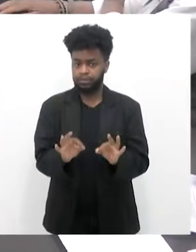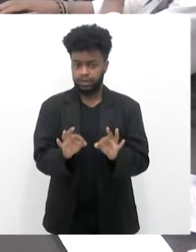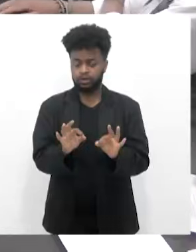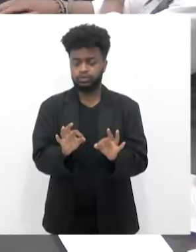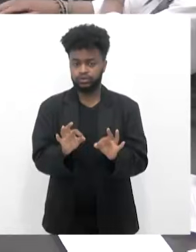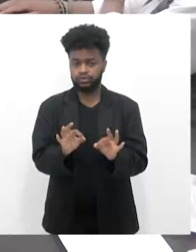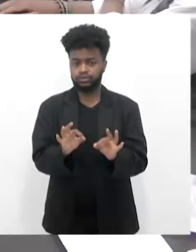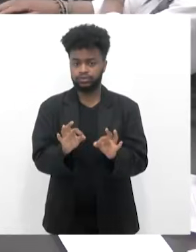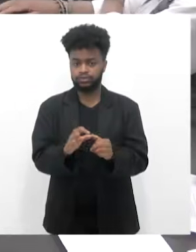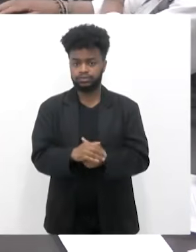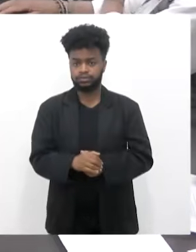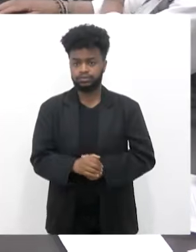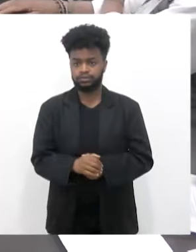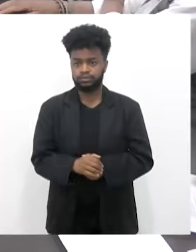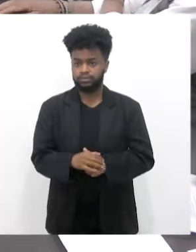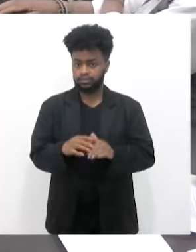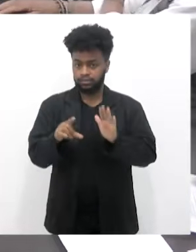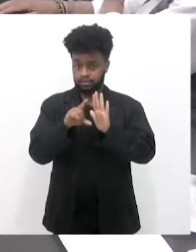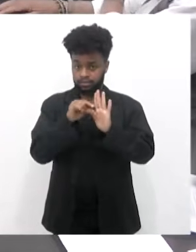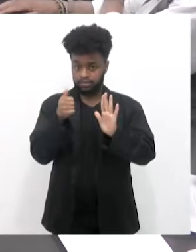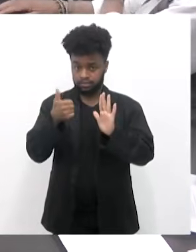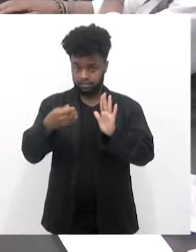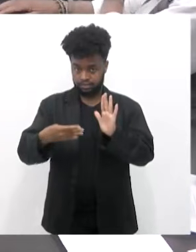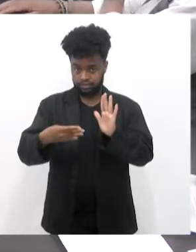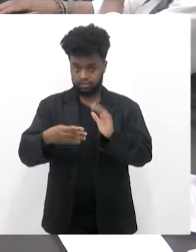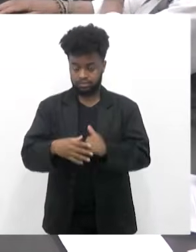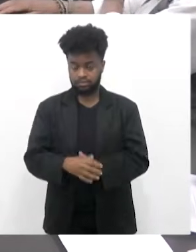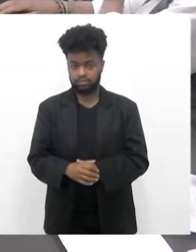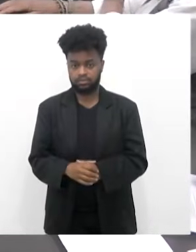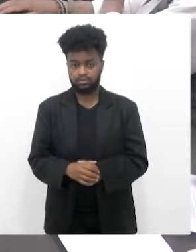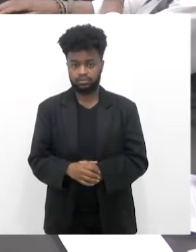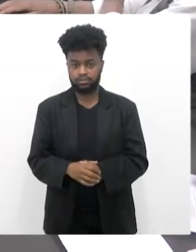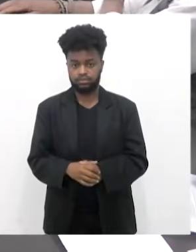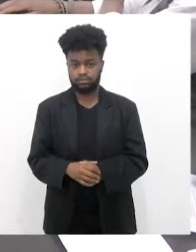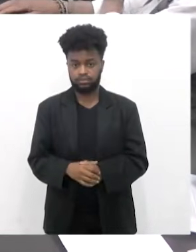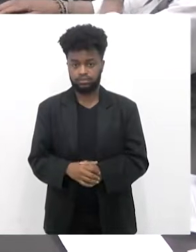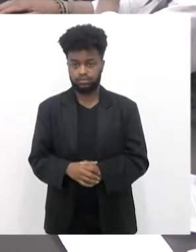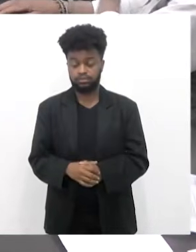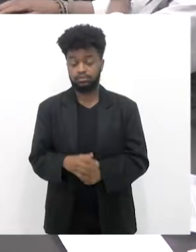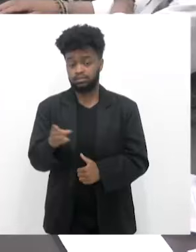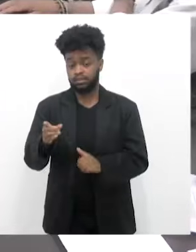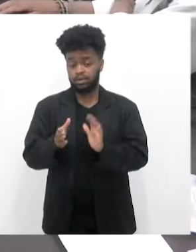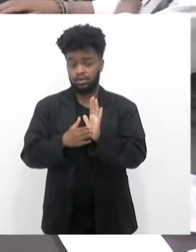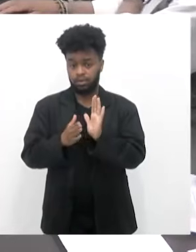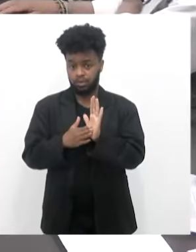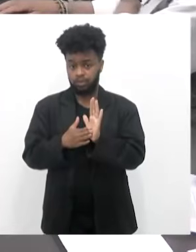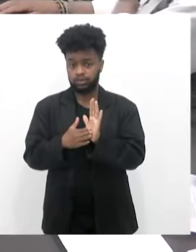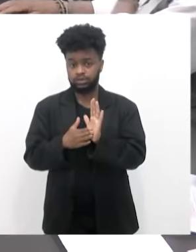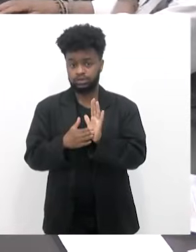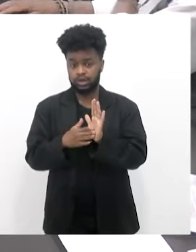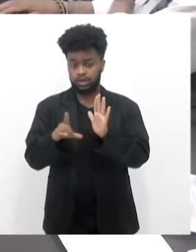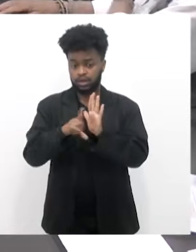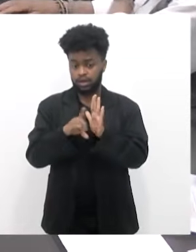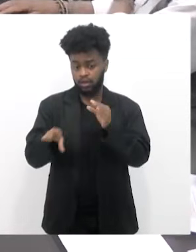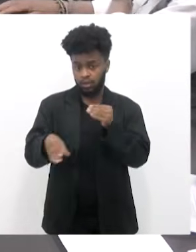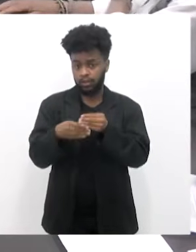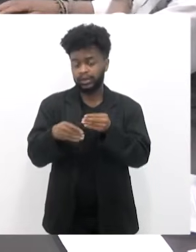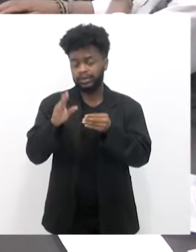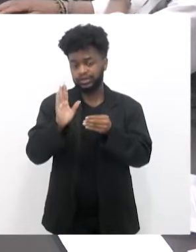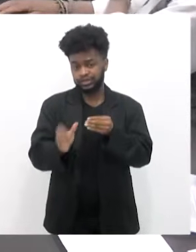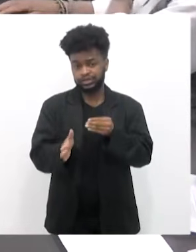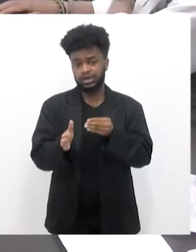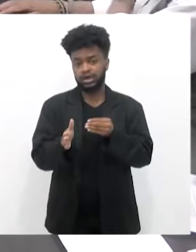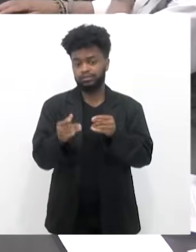efetivamente no artigo 14, a própria proposta de lei complementar já